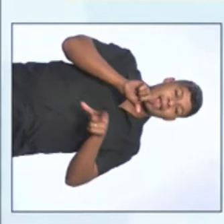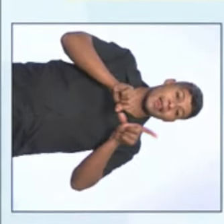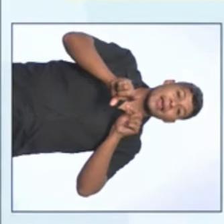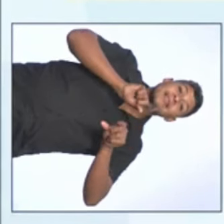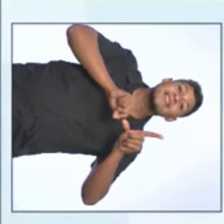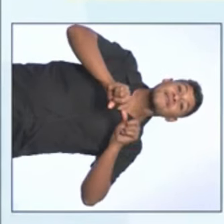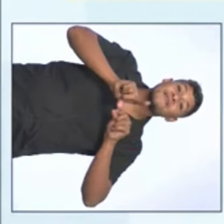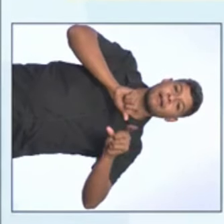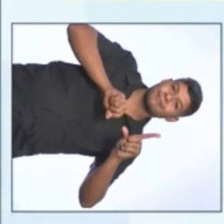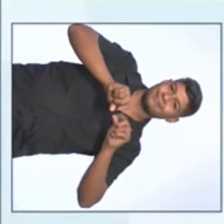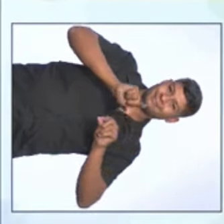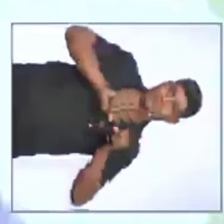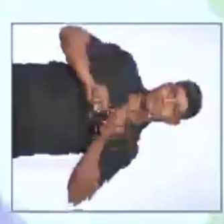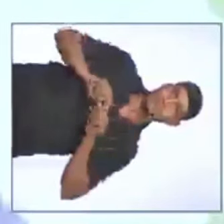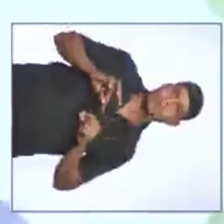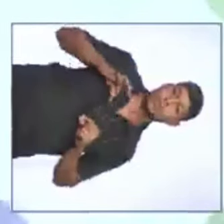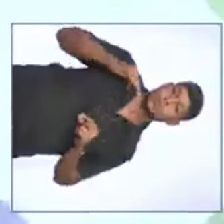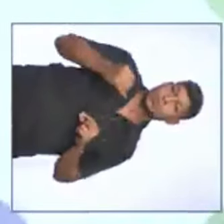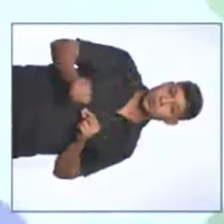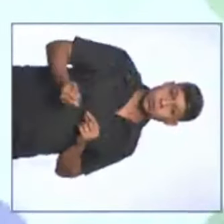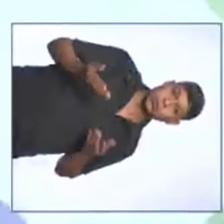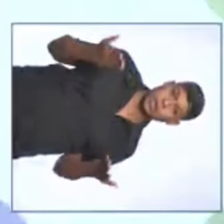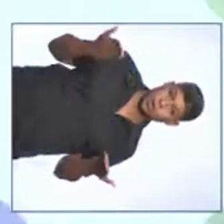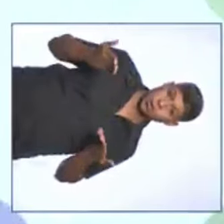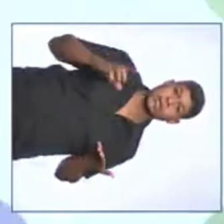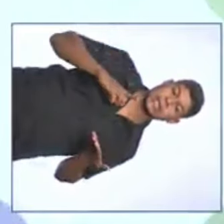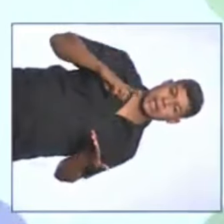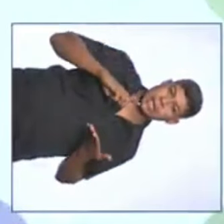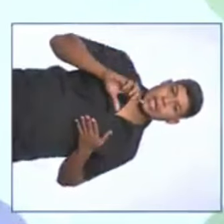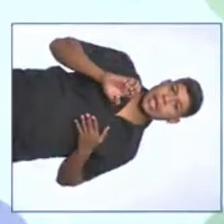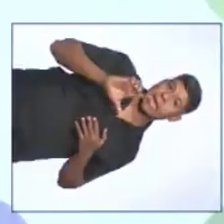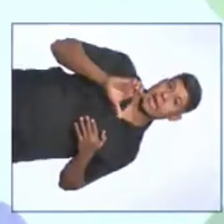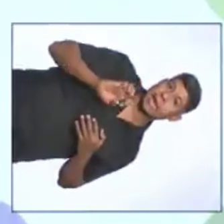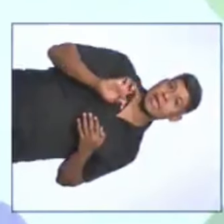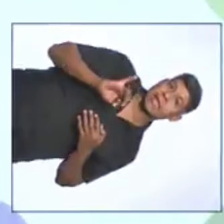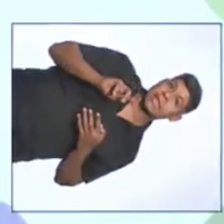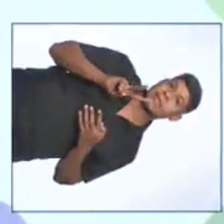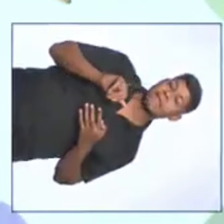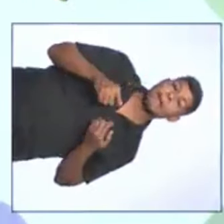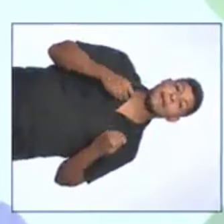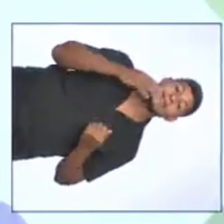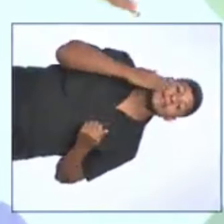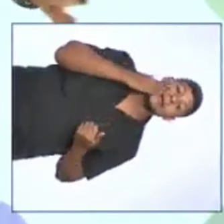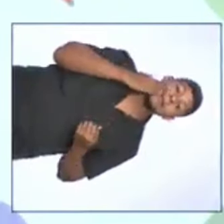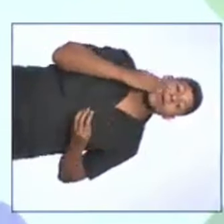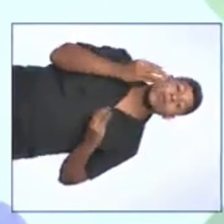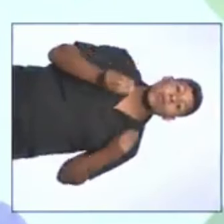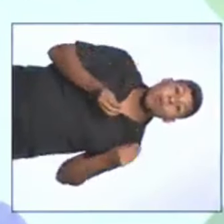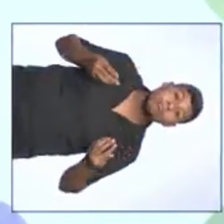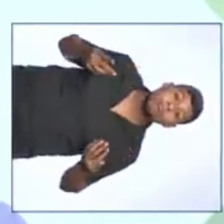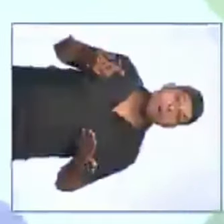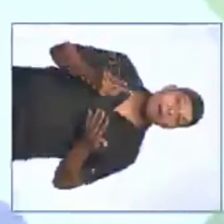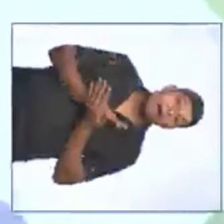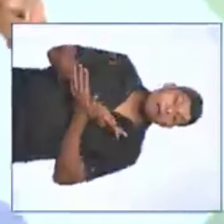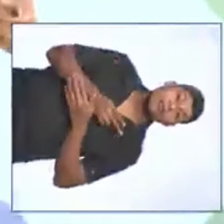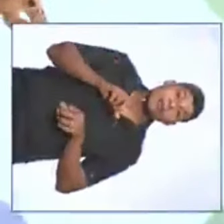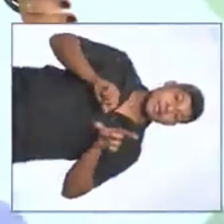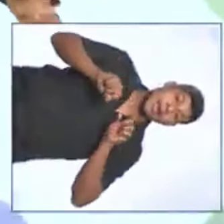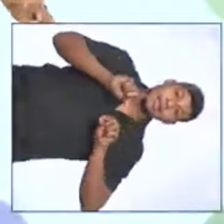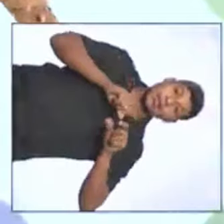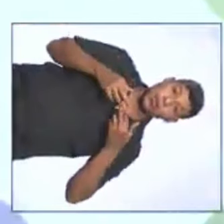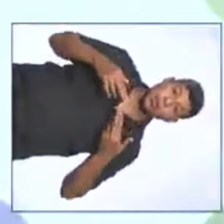então eu acredito que todos da rede agora estão tendo eletivas e aí a gente precisava saber como iam funcionar essas eletivas era uma